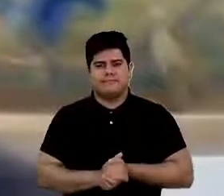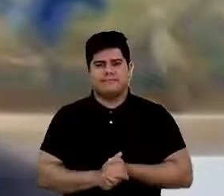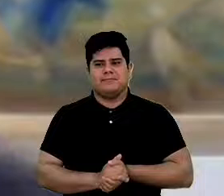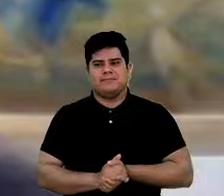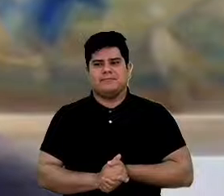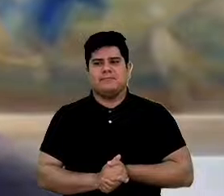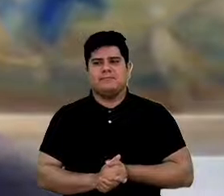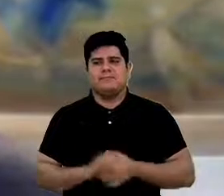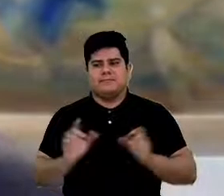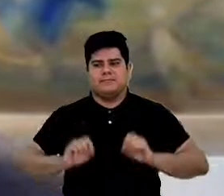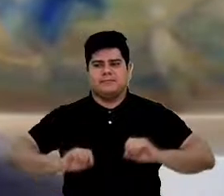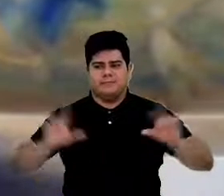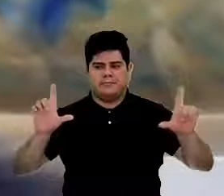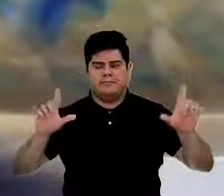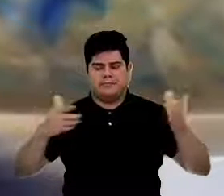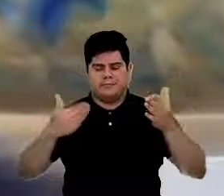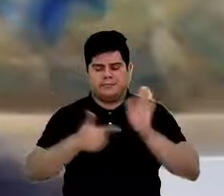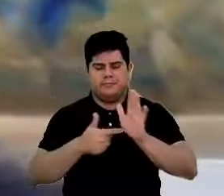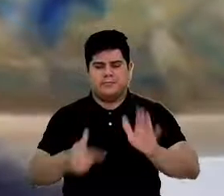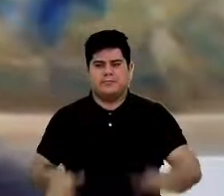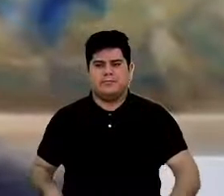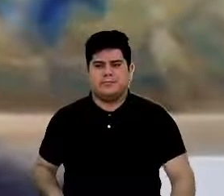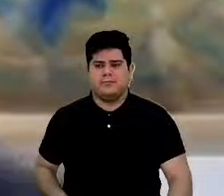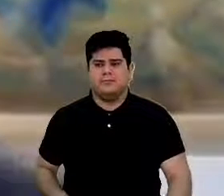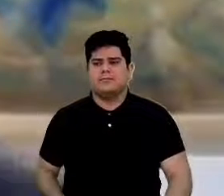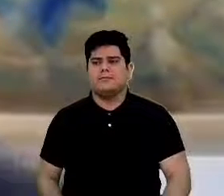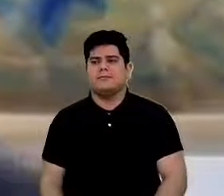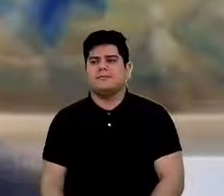vou compartilhar a tela com vocês aqui.